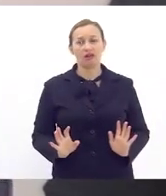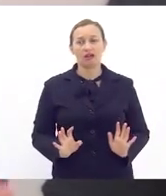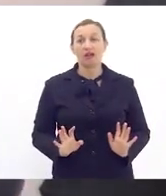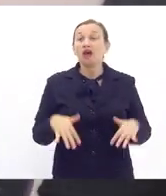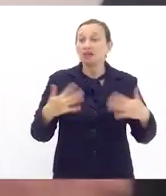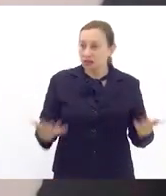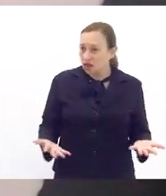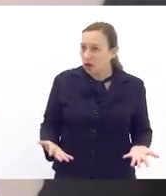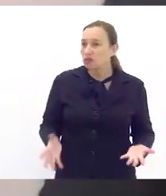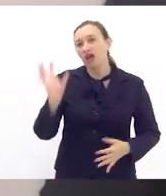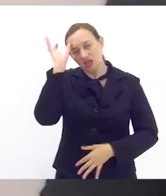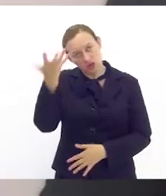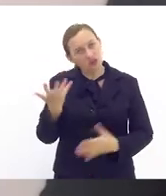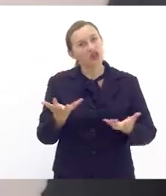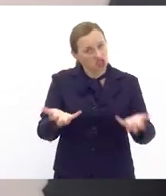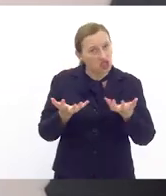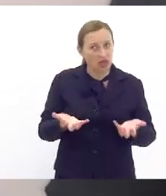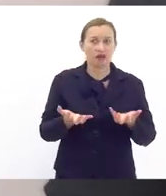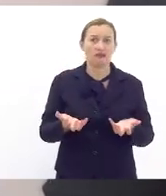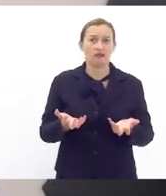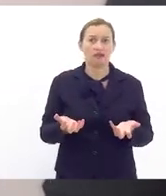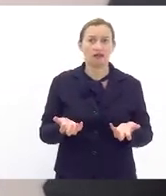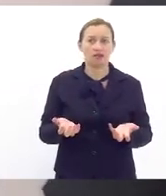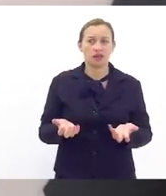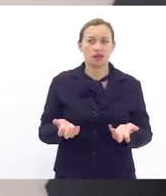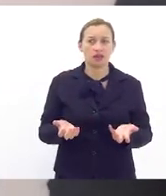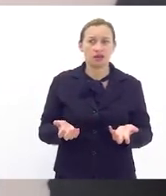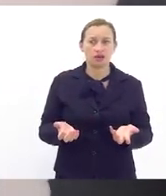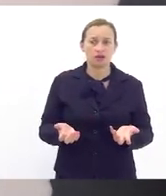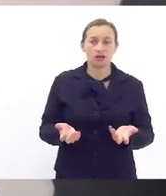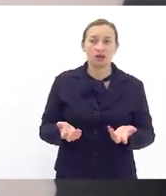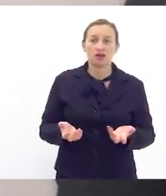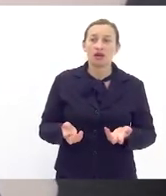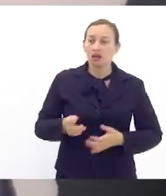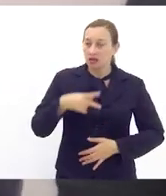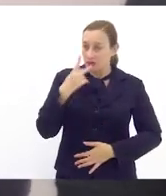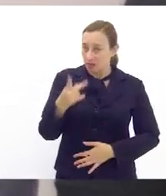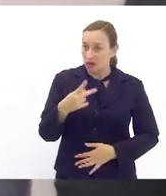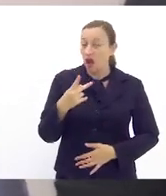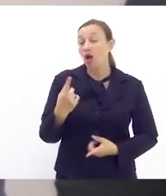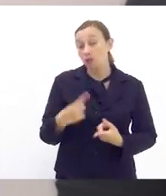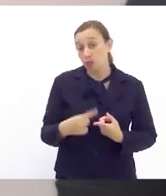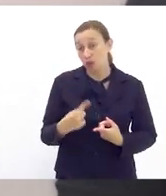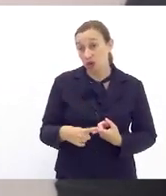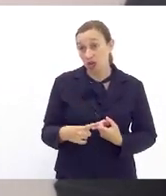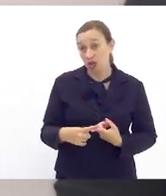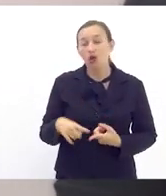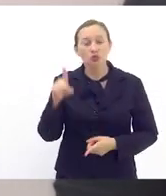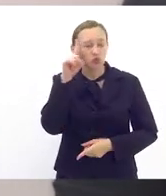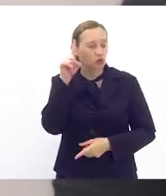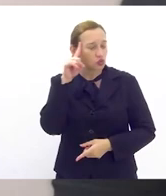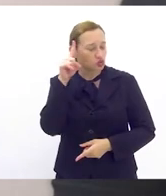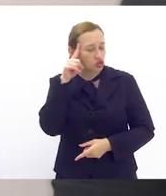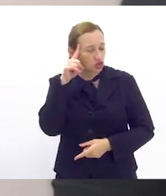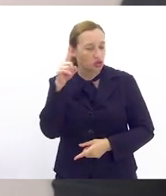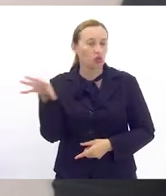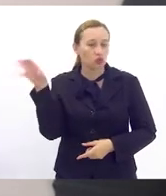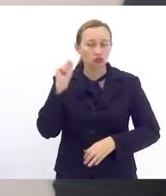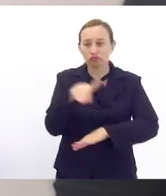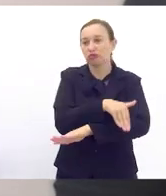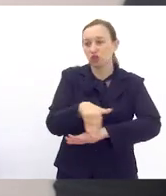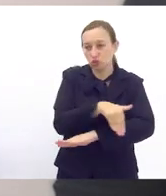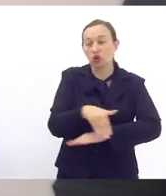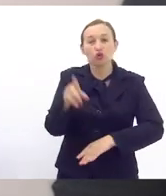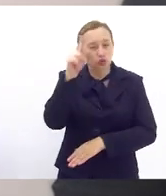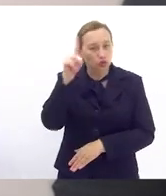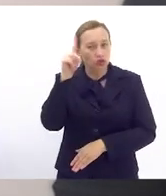então a gente quer solução entendam esse desabafo porque o que eu escuto todo dia nas ruas todo